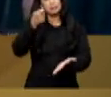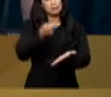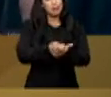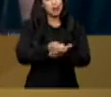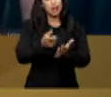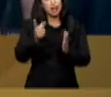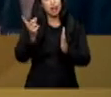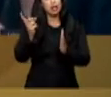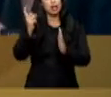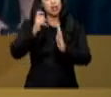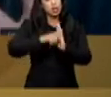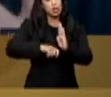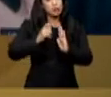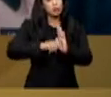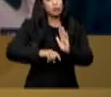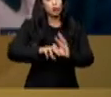diversos,